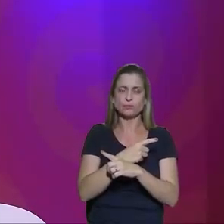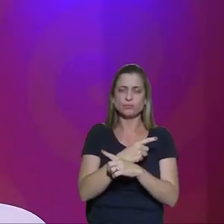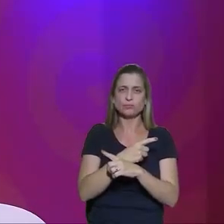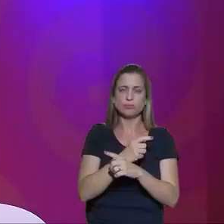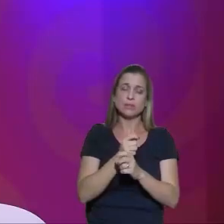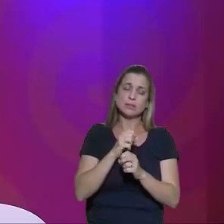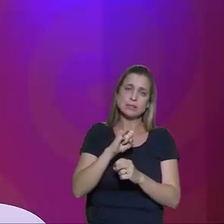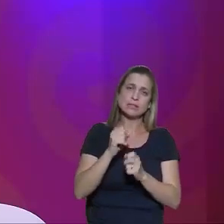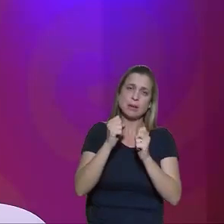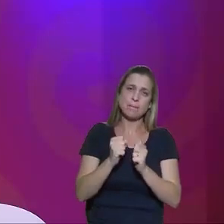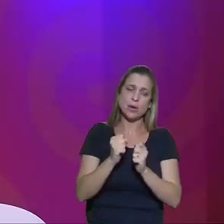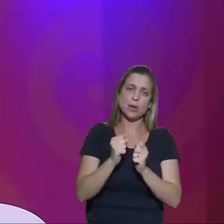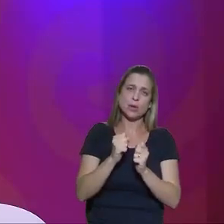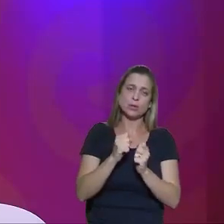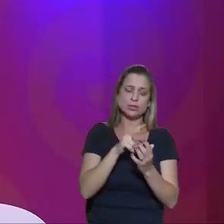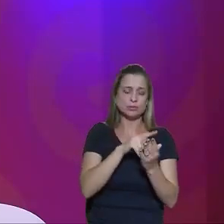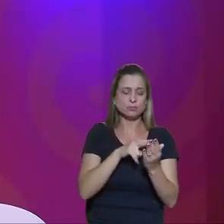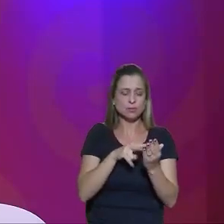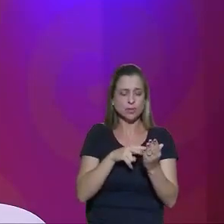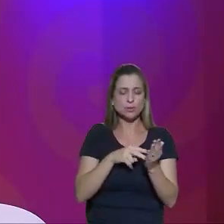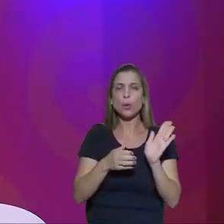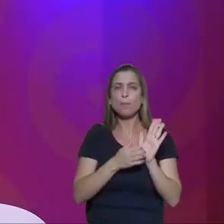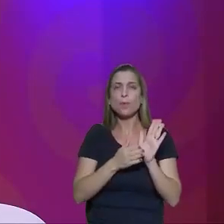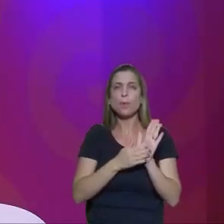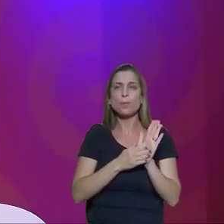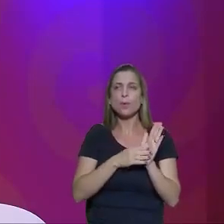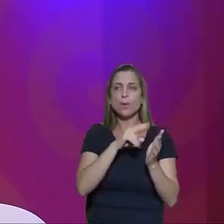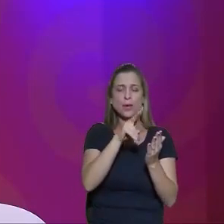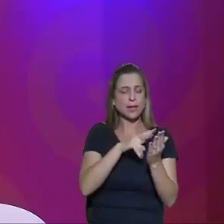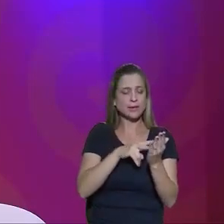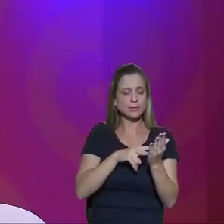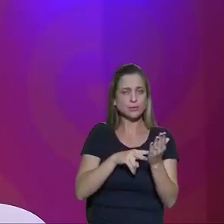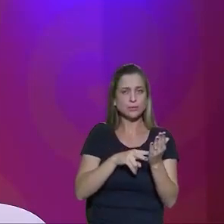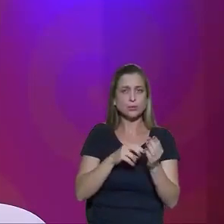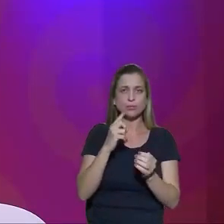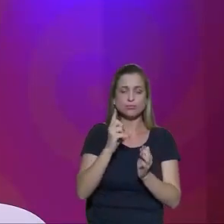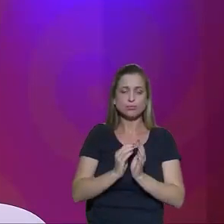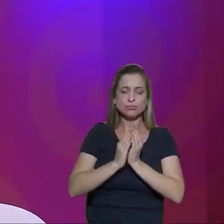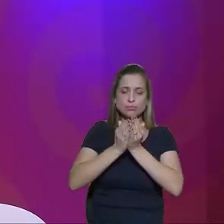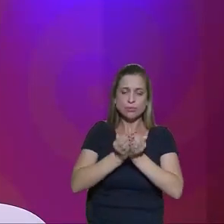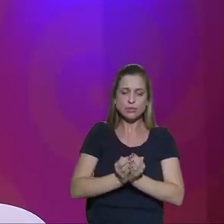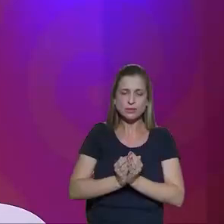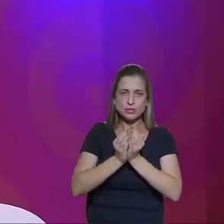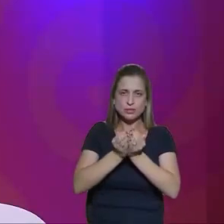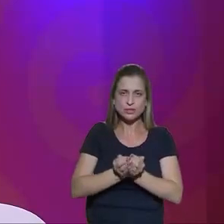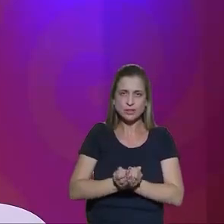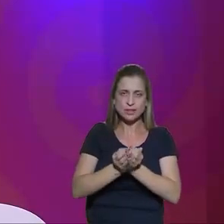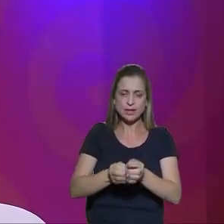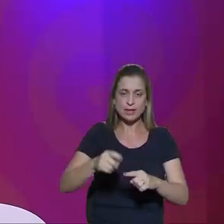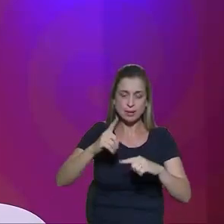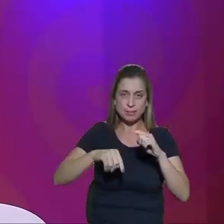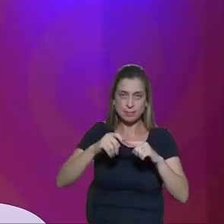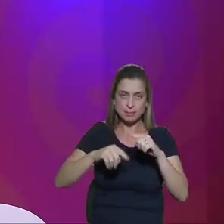permite, leitora, leitor, eu gostaria de propor a seguinte leitura. Uma jangada é provisória, materializada